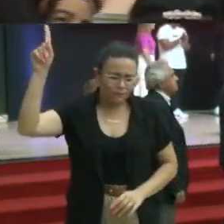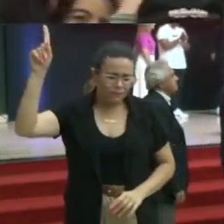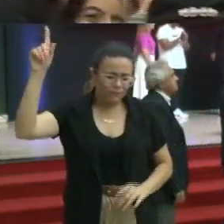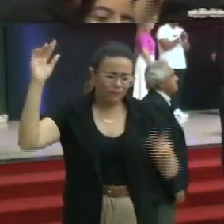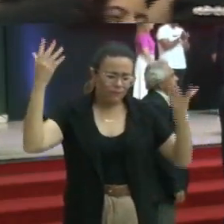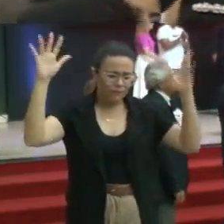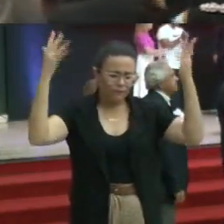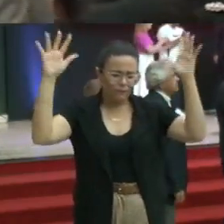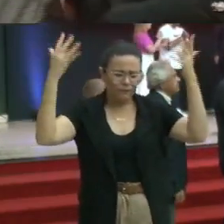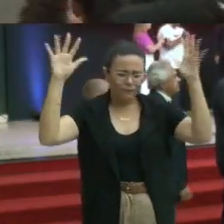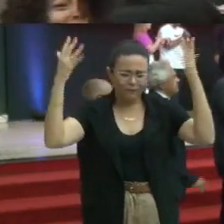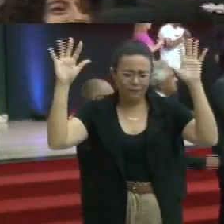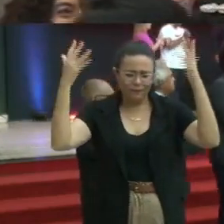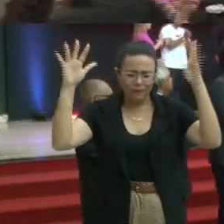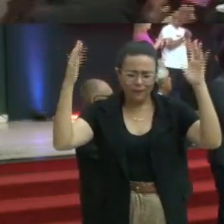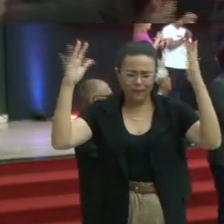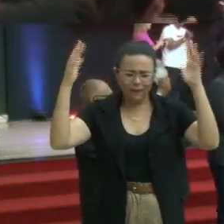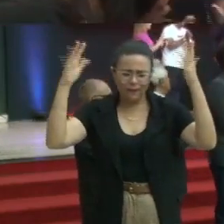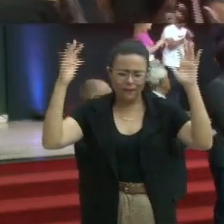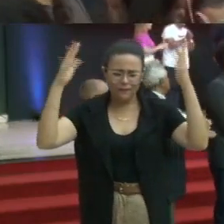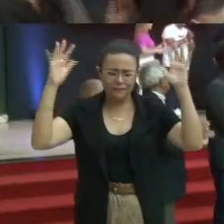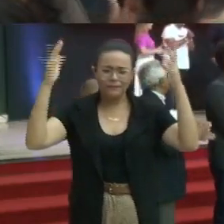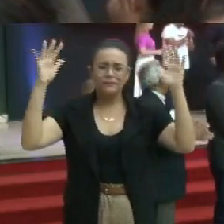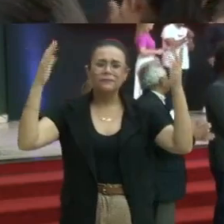aplauso ao Senhor e vamos adorá-lo.